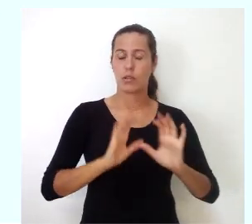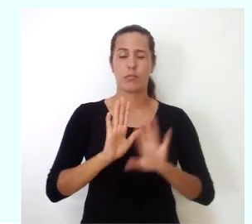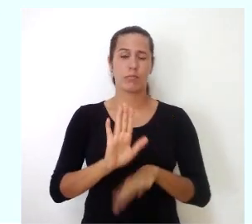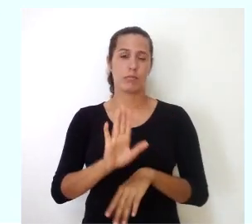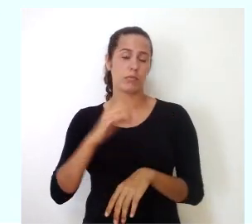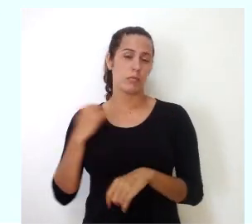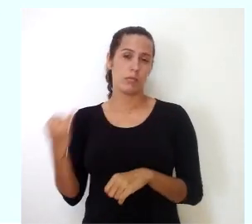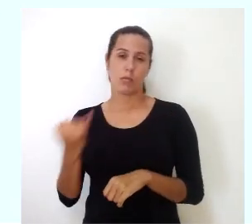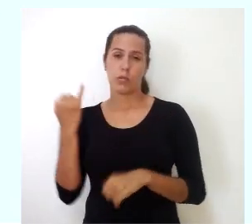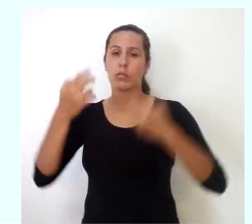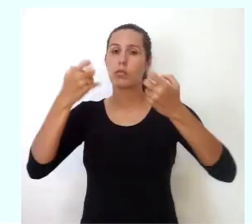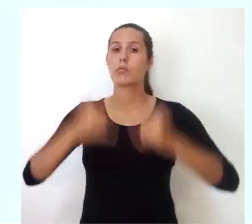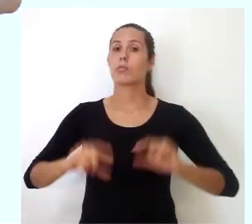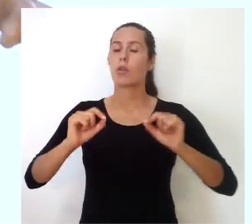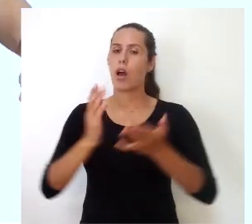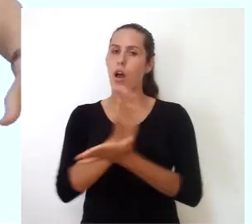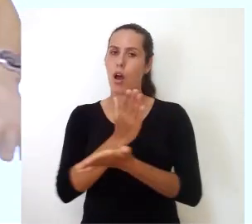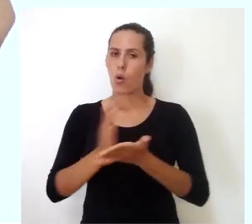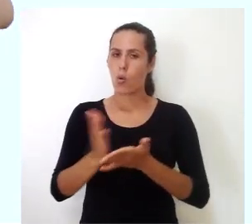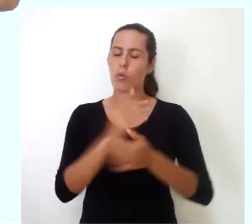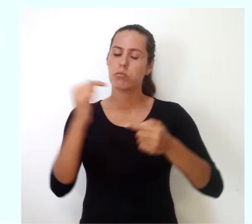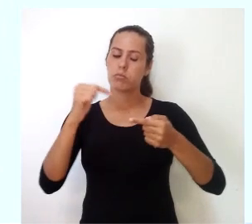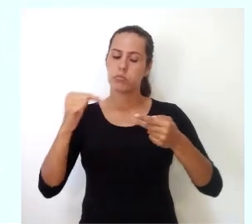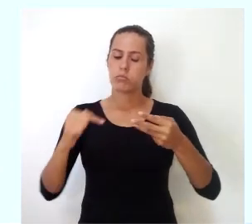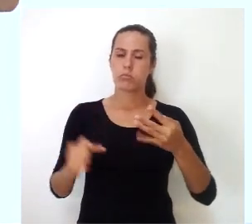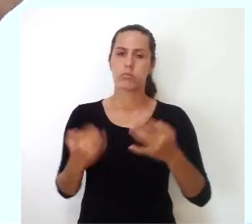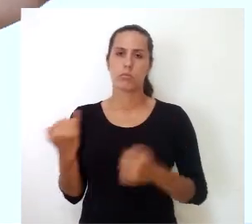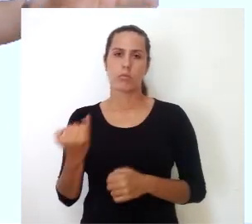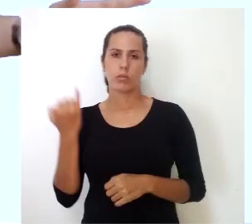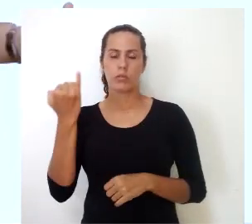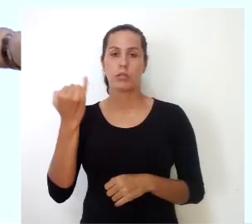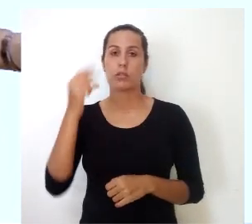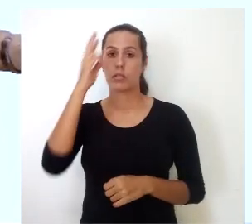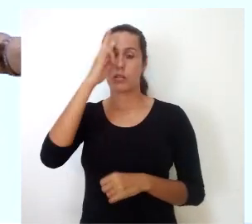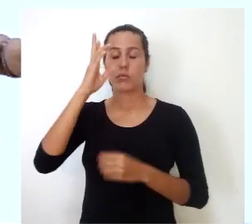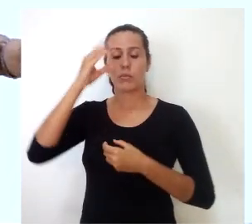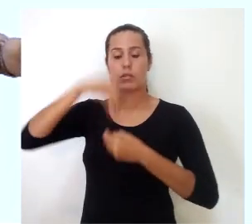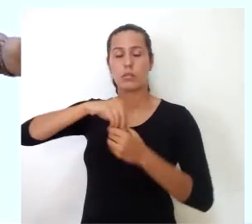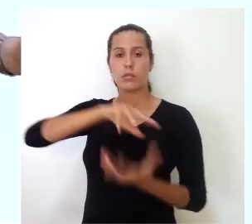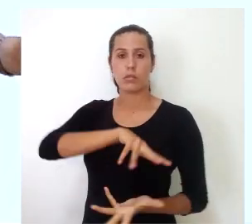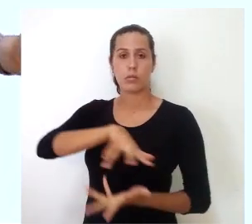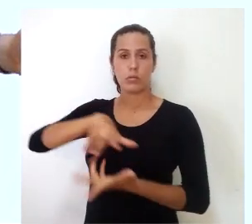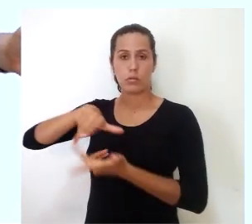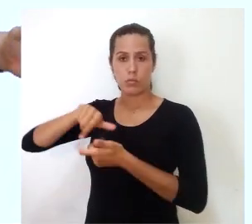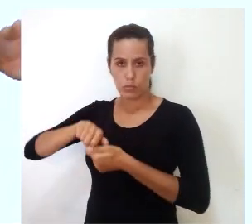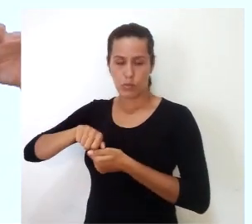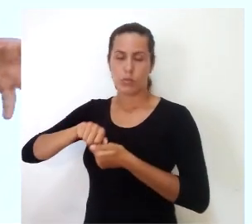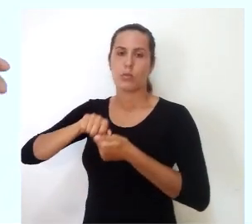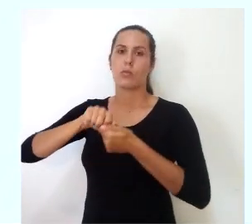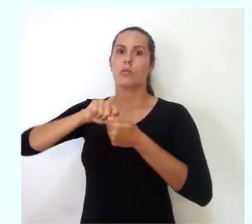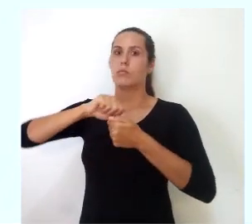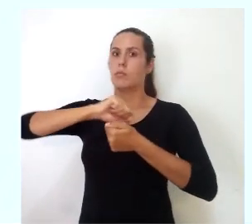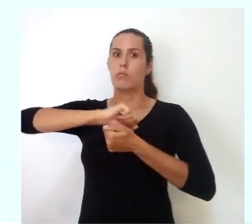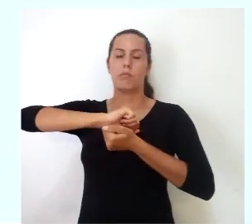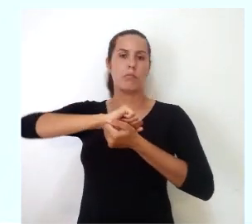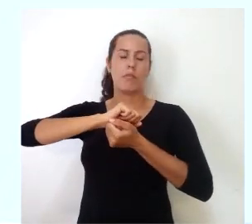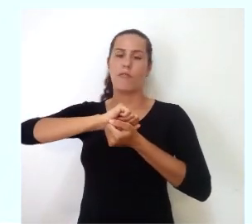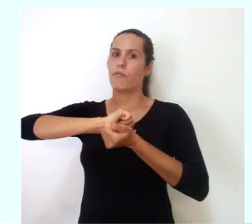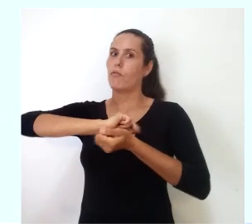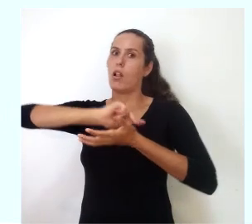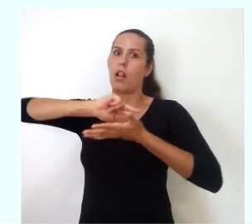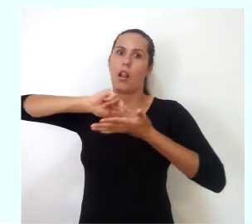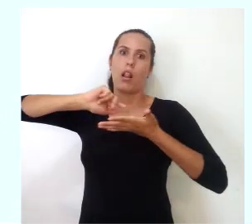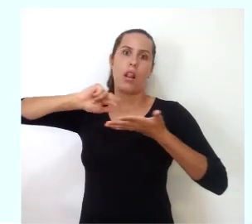salientar algumas. Lembrar que no mundo nós temos uma imensidão, certo? De tradições